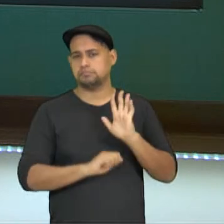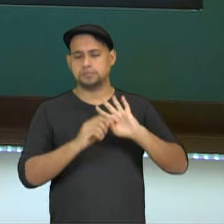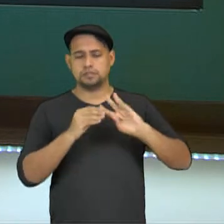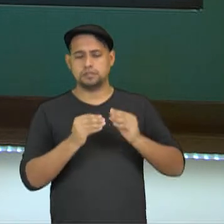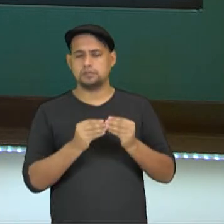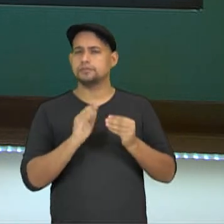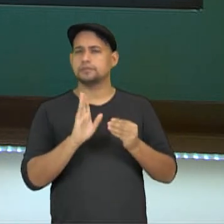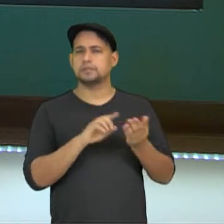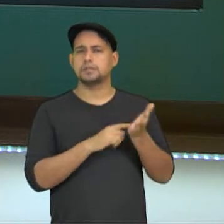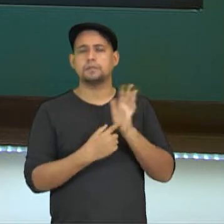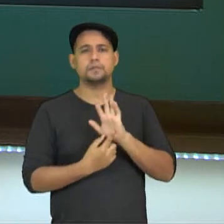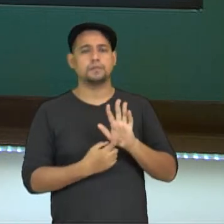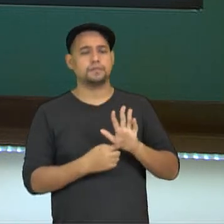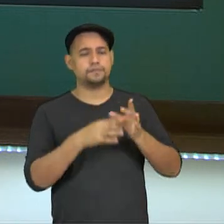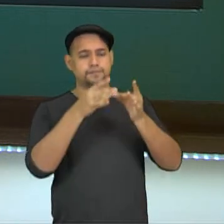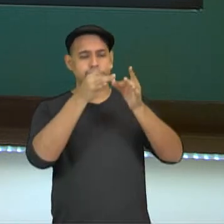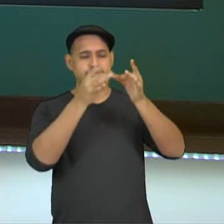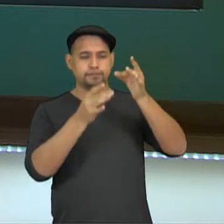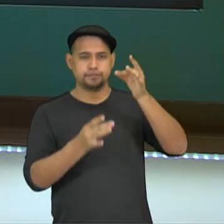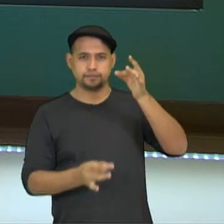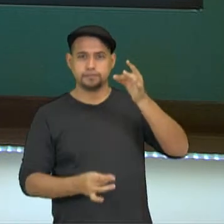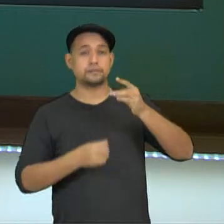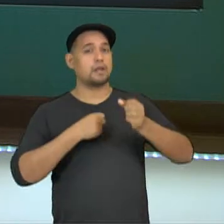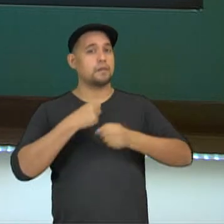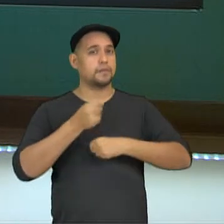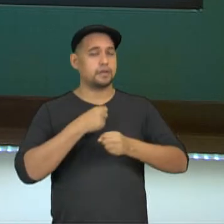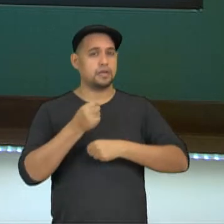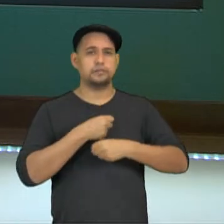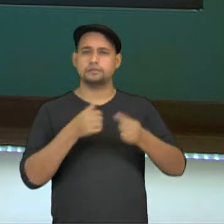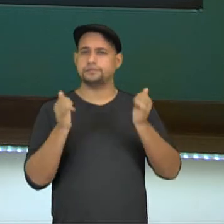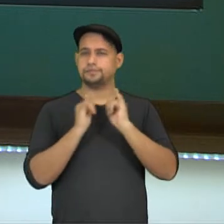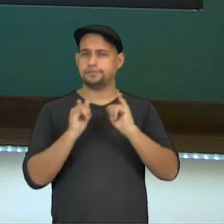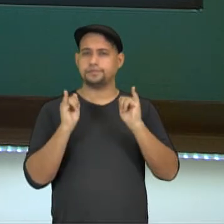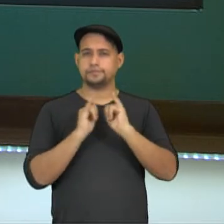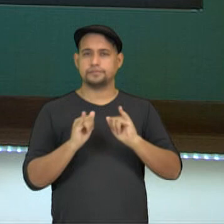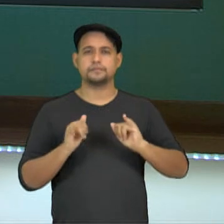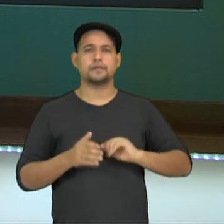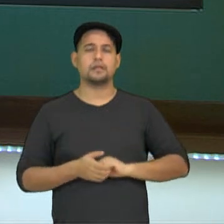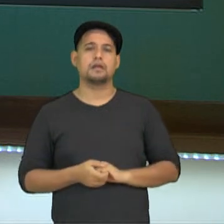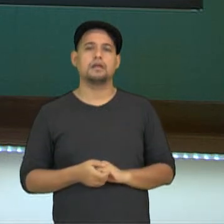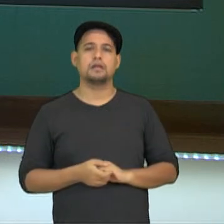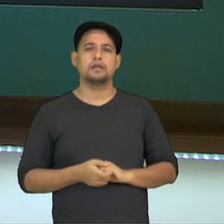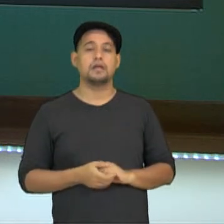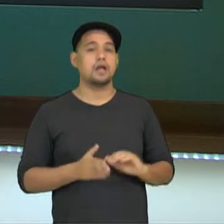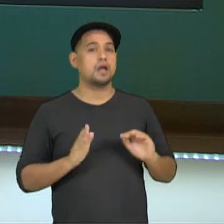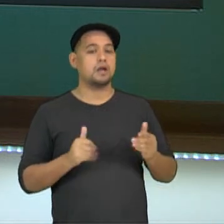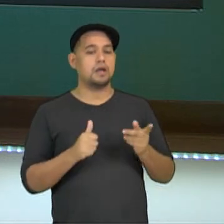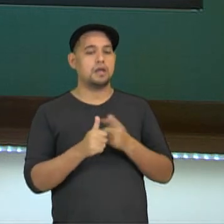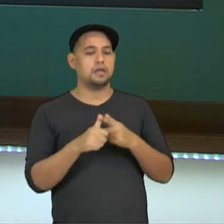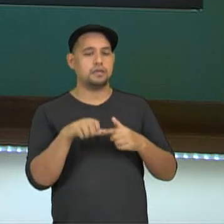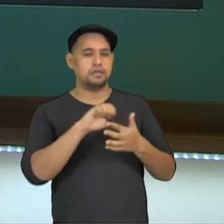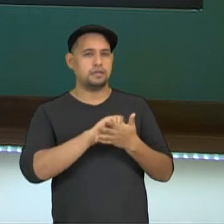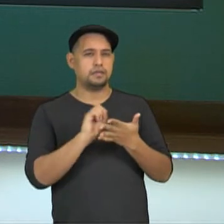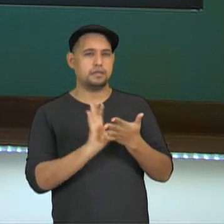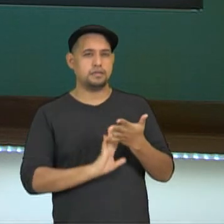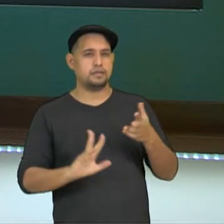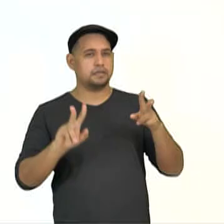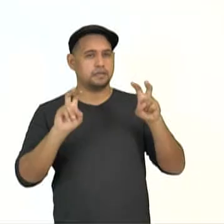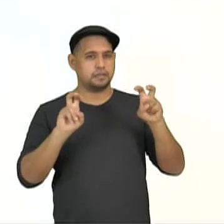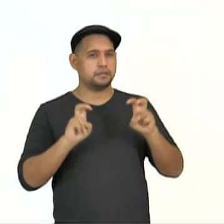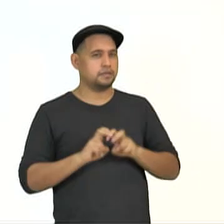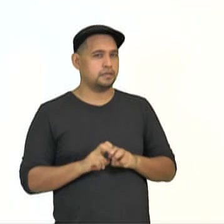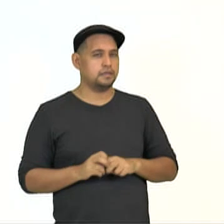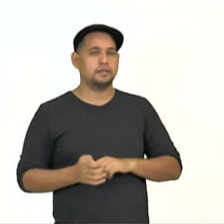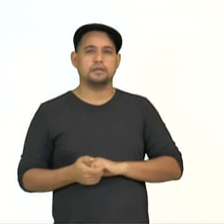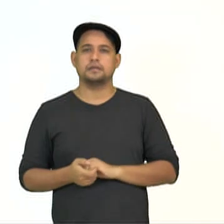já traz um detalhamento da reportagem ou da notícia. Vamos à primeira atividade referente a esse